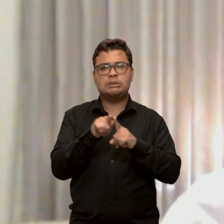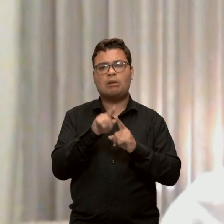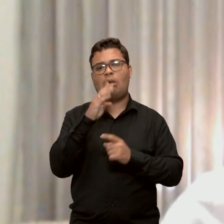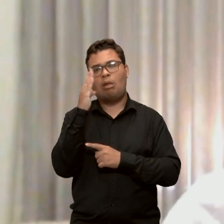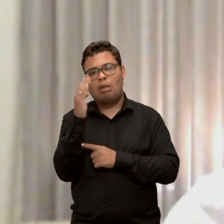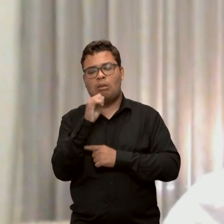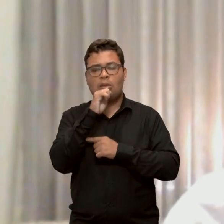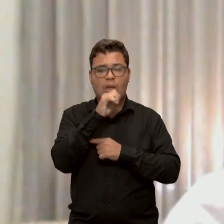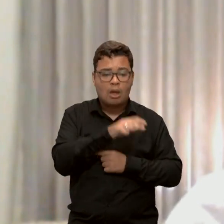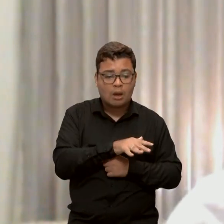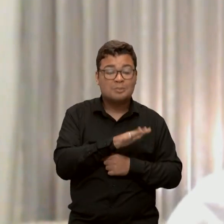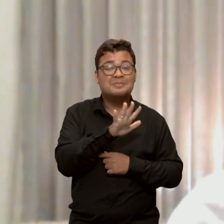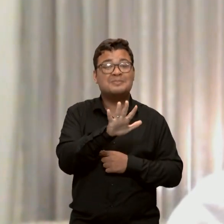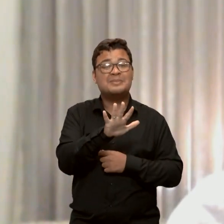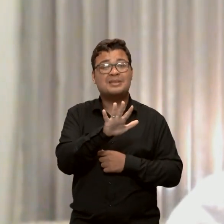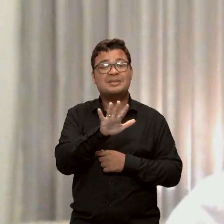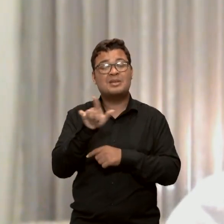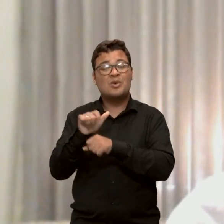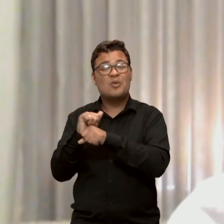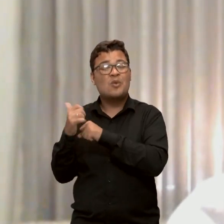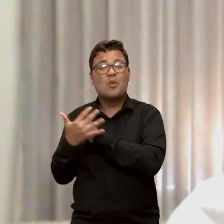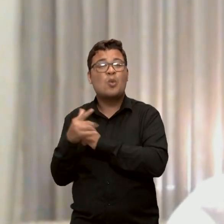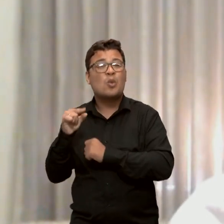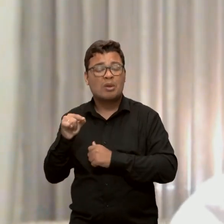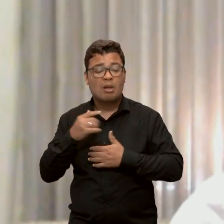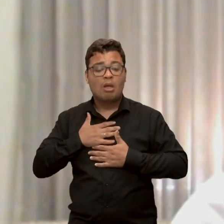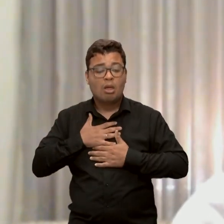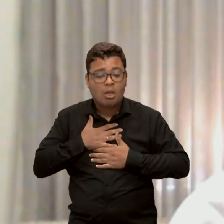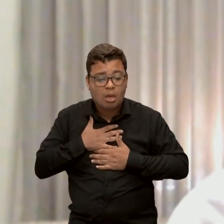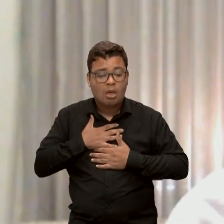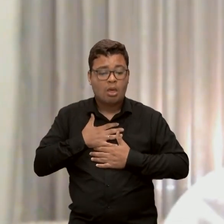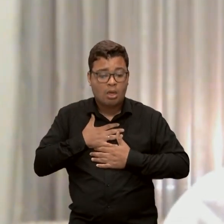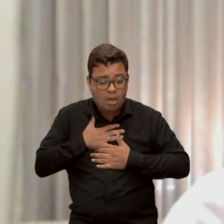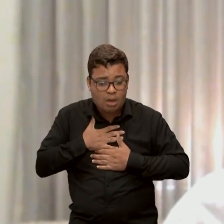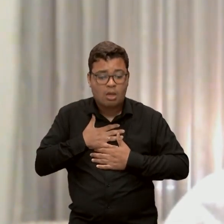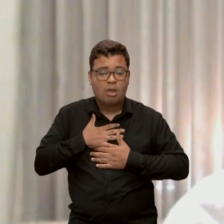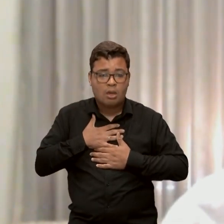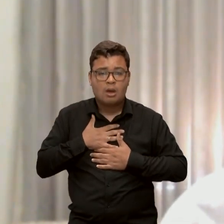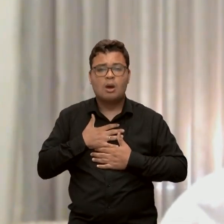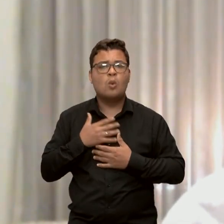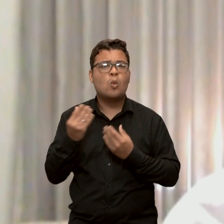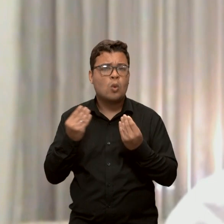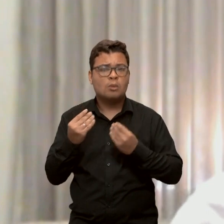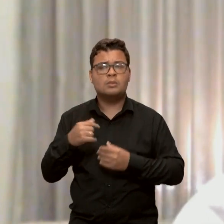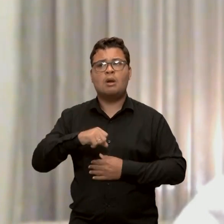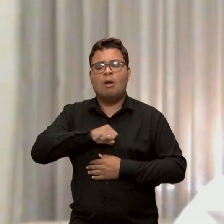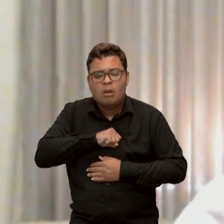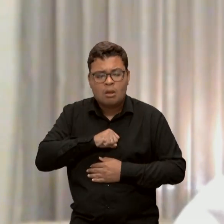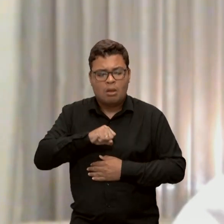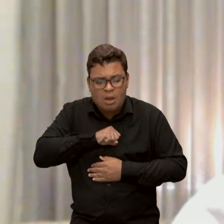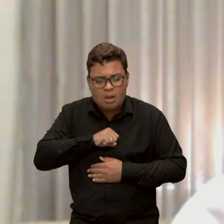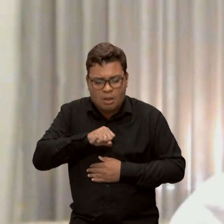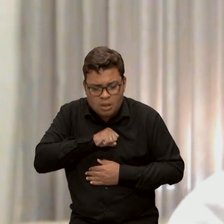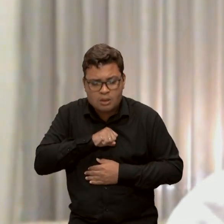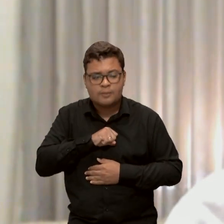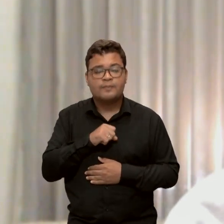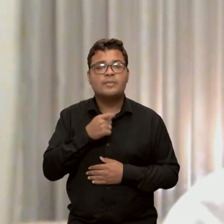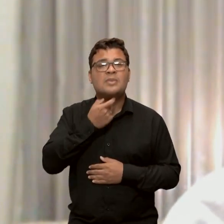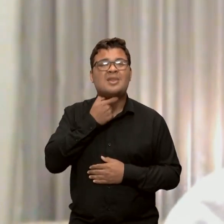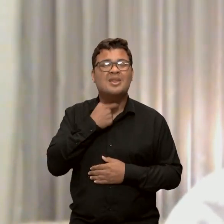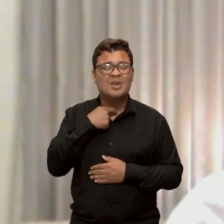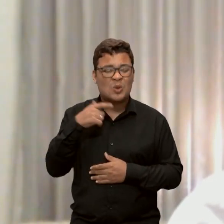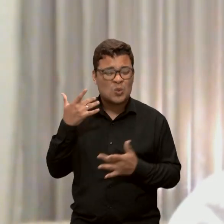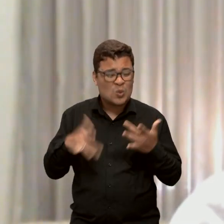E aí os sintomas, o que vai diferenciar é que, além da dor no corpo, a dor no músculo, dor de